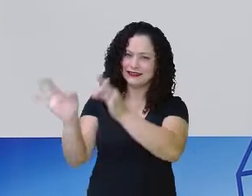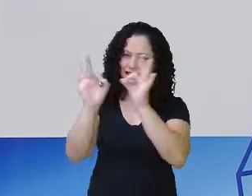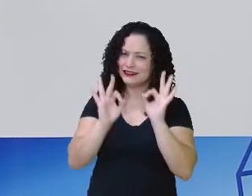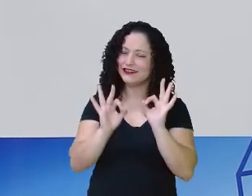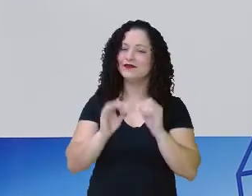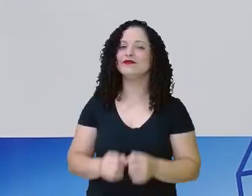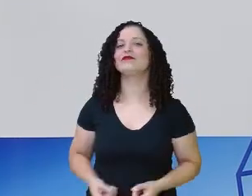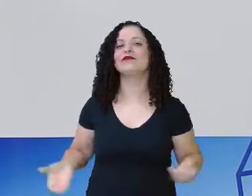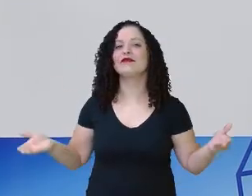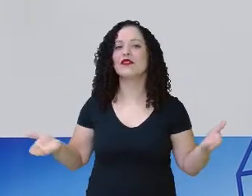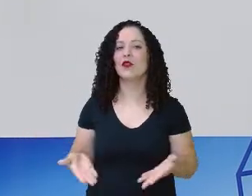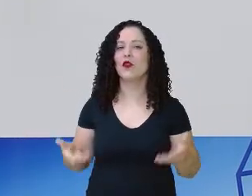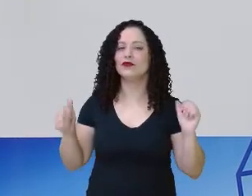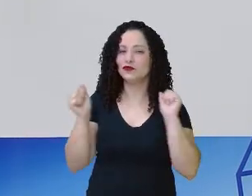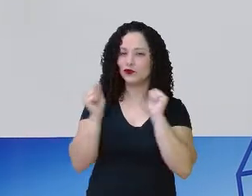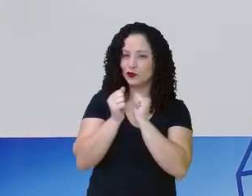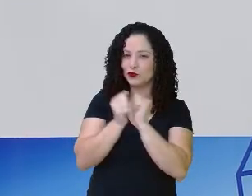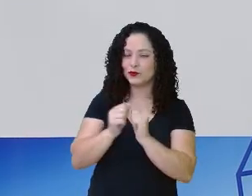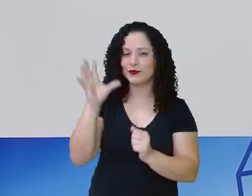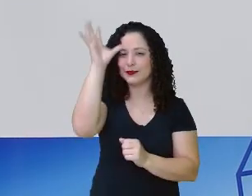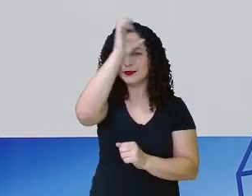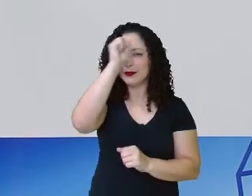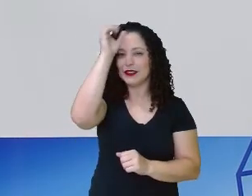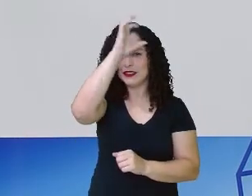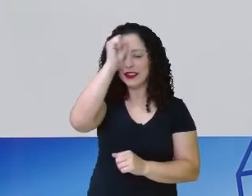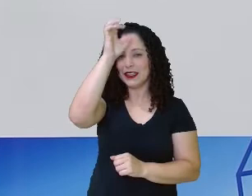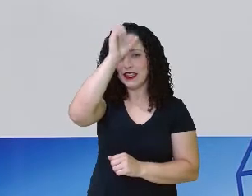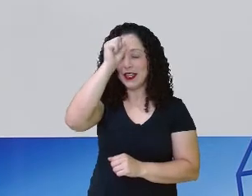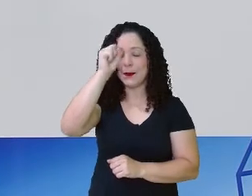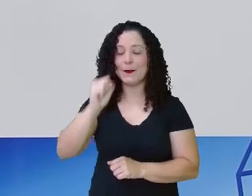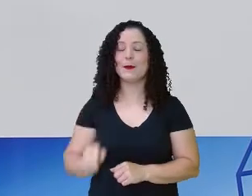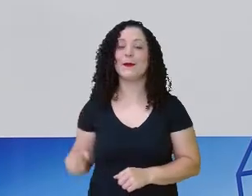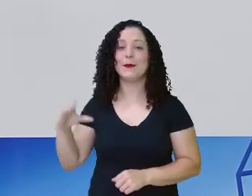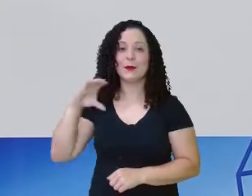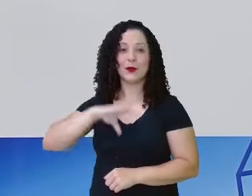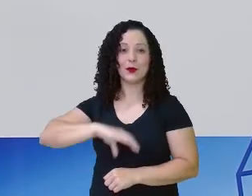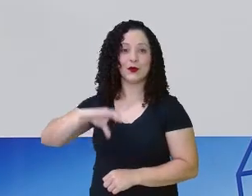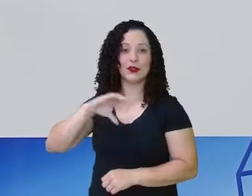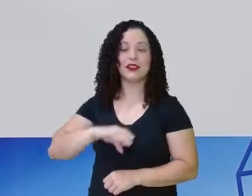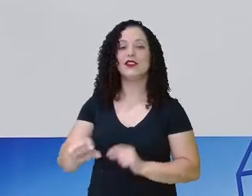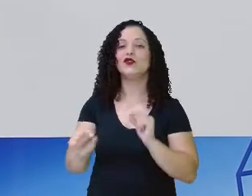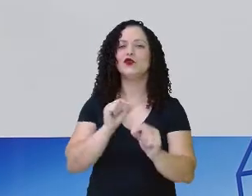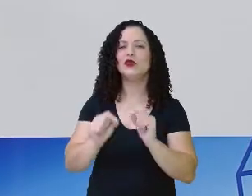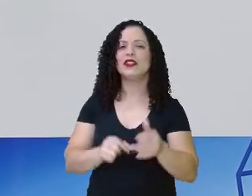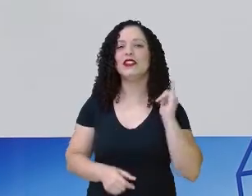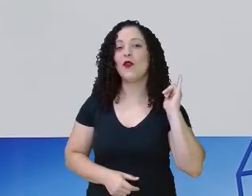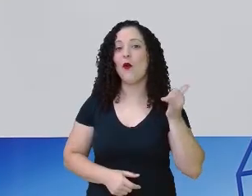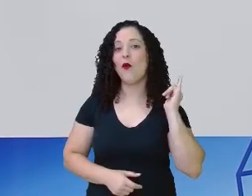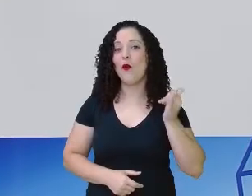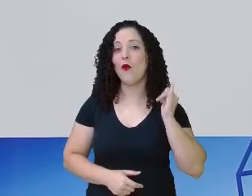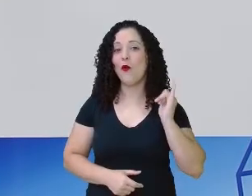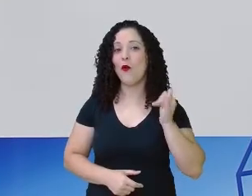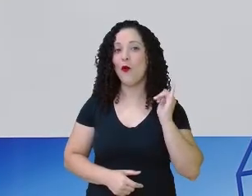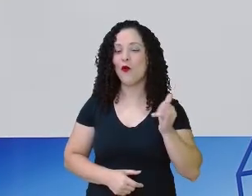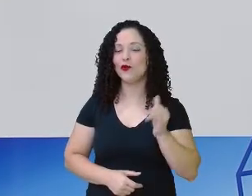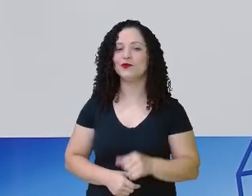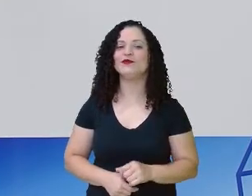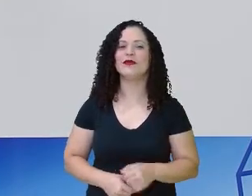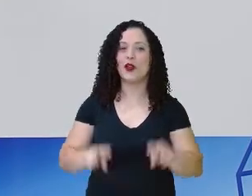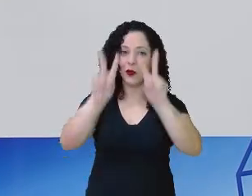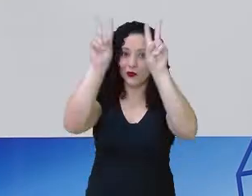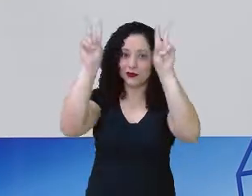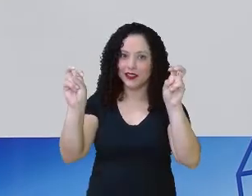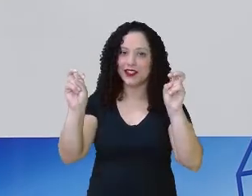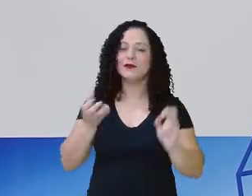aí alguns minutos juntos aprendendo um pouquinho mais sobre conto tradicional, um tema que de vez em quando a gente